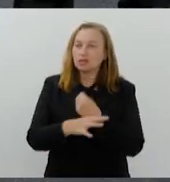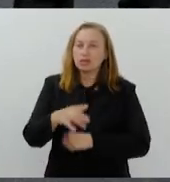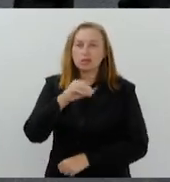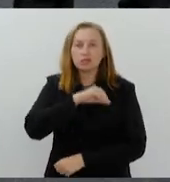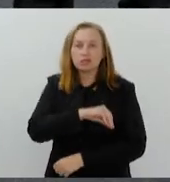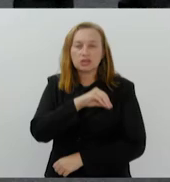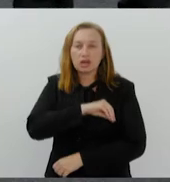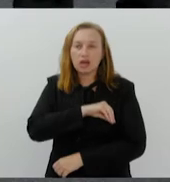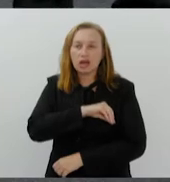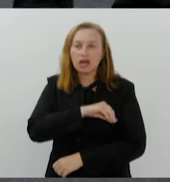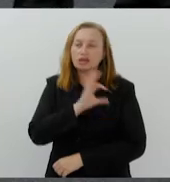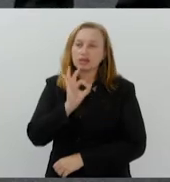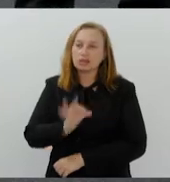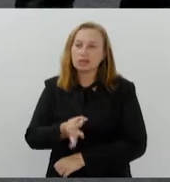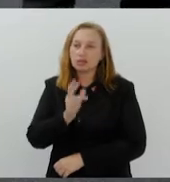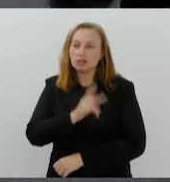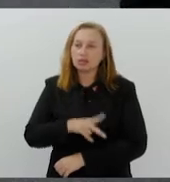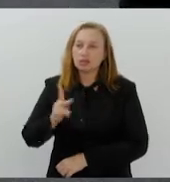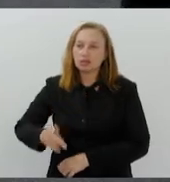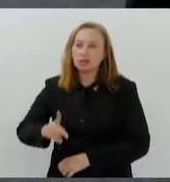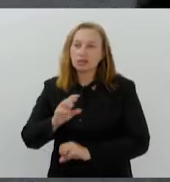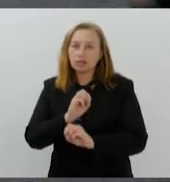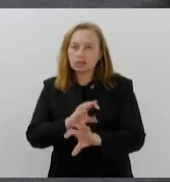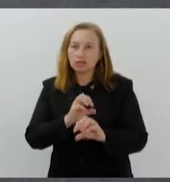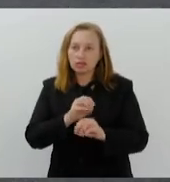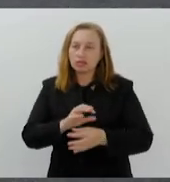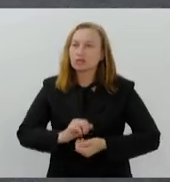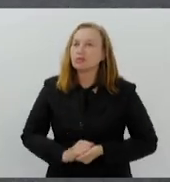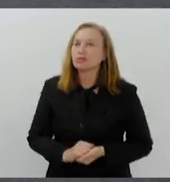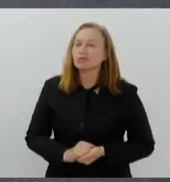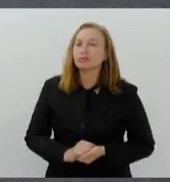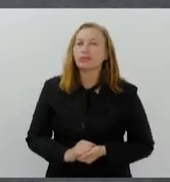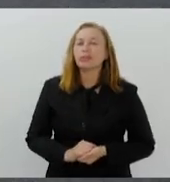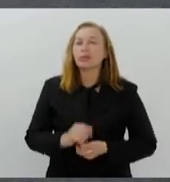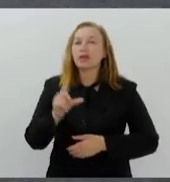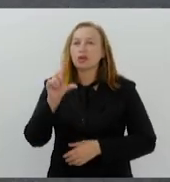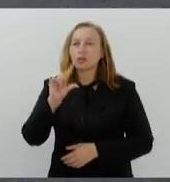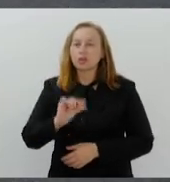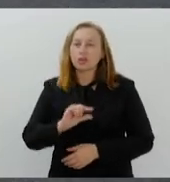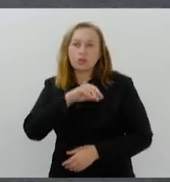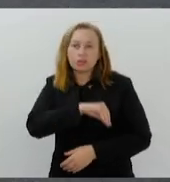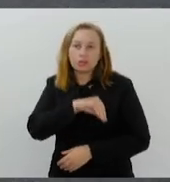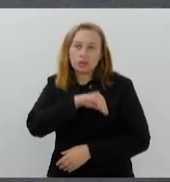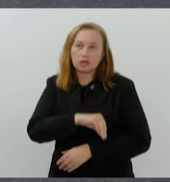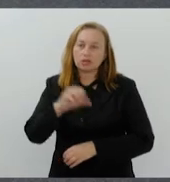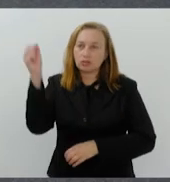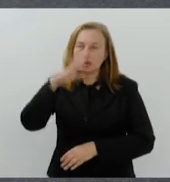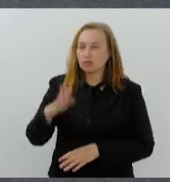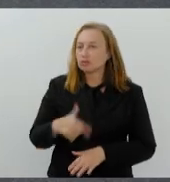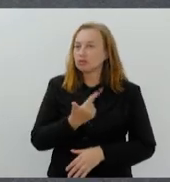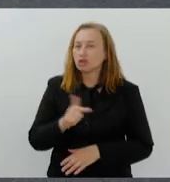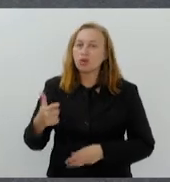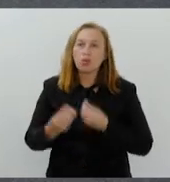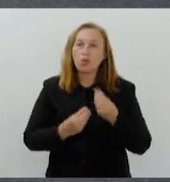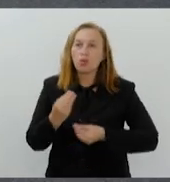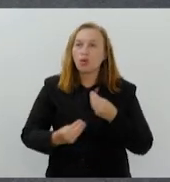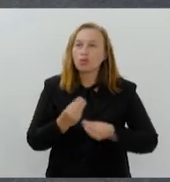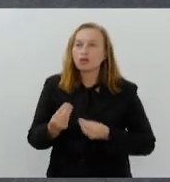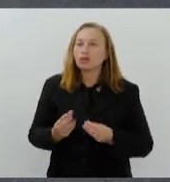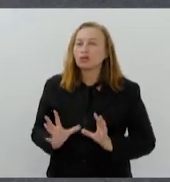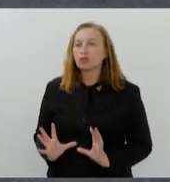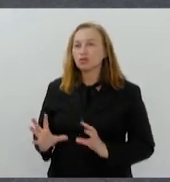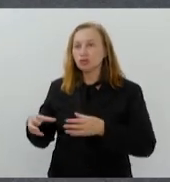para a categoria dos profissionais de educação. É o mais baixo salário do Brasil. Então, não tem como. E aí, a nossa